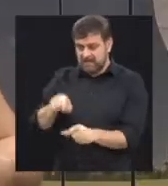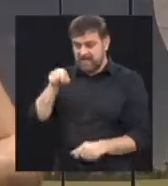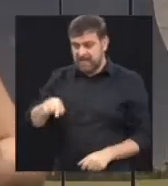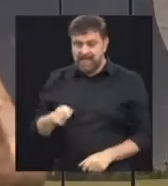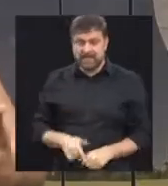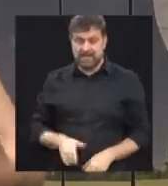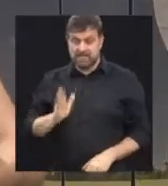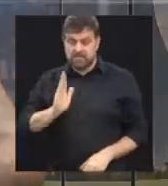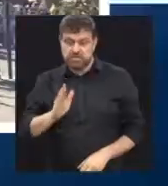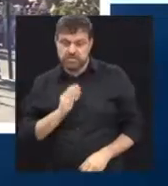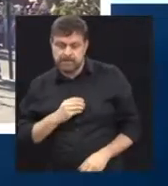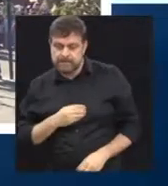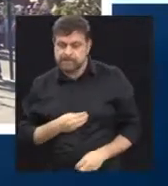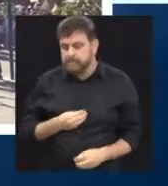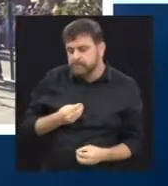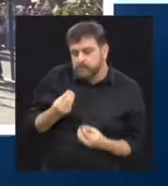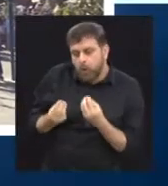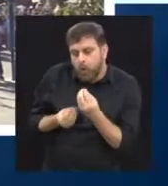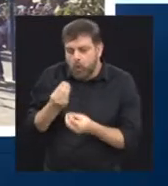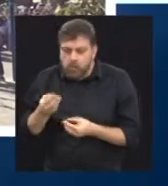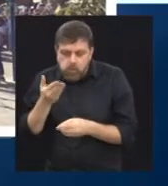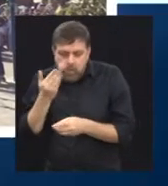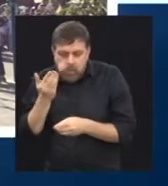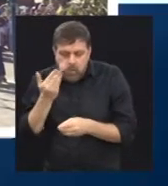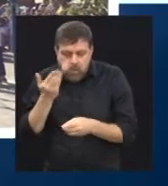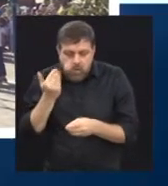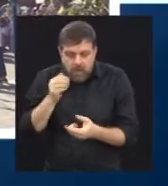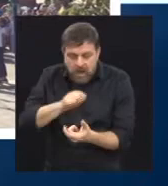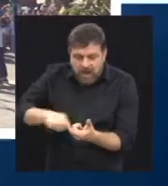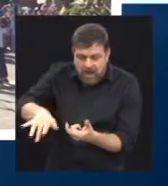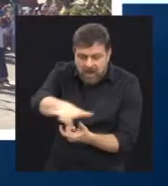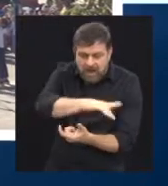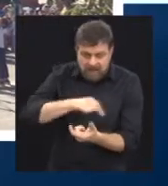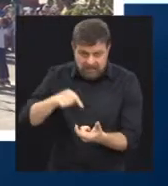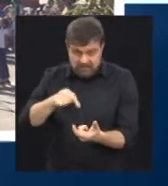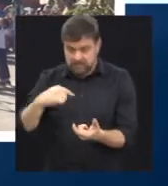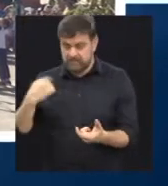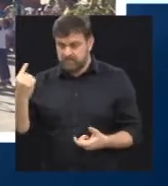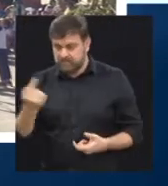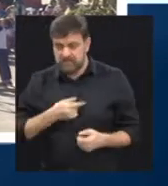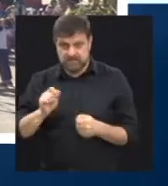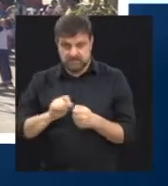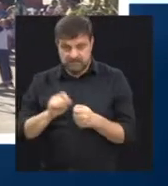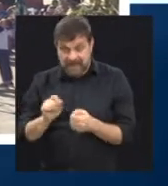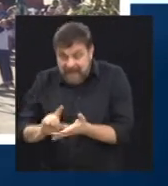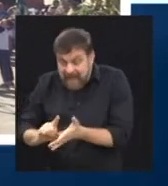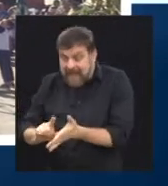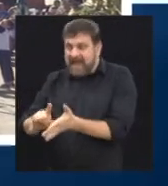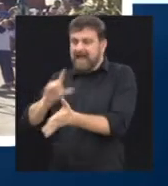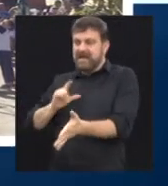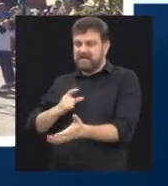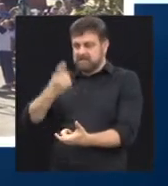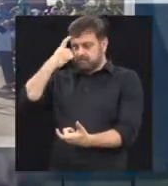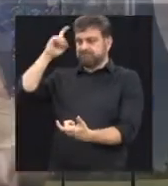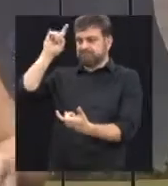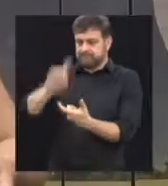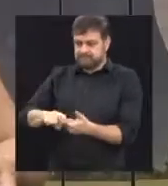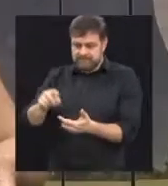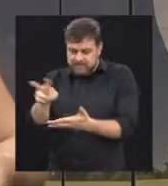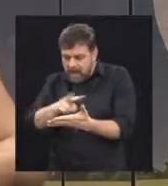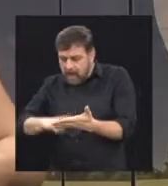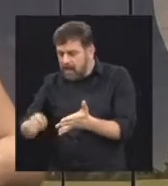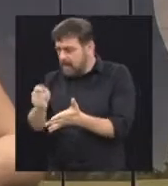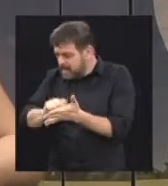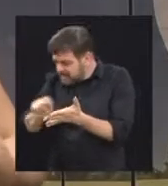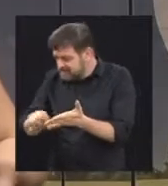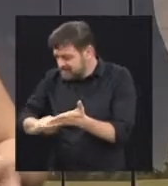algumas construções para conseguirem ser alfabetizadas, né? Então, nós damos esses pré-requisitos,